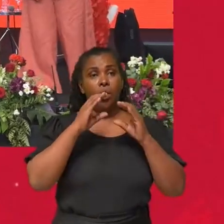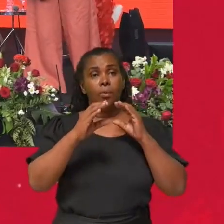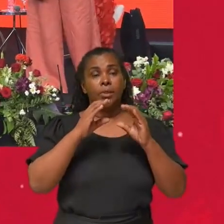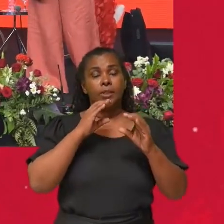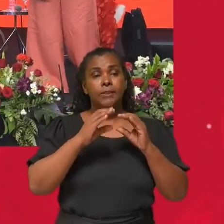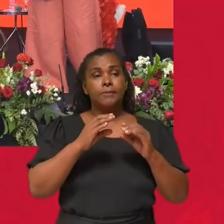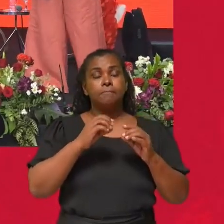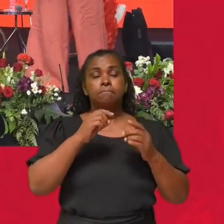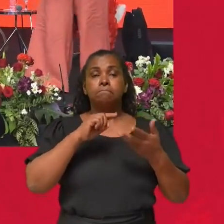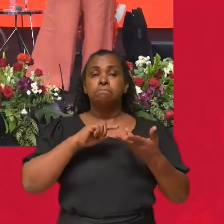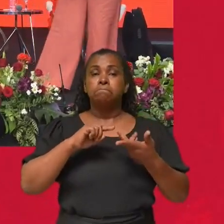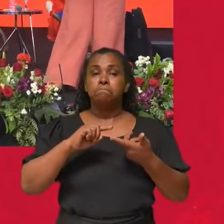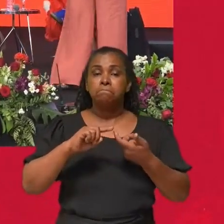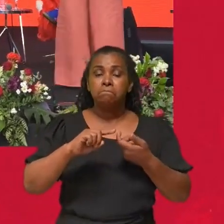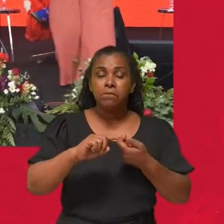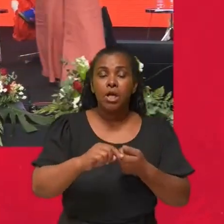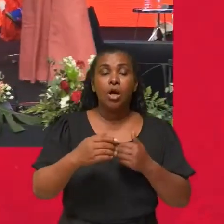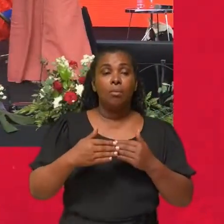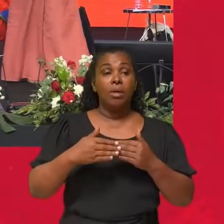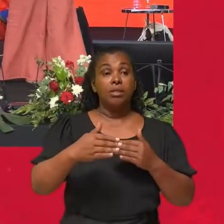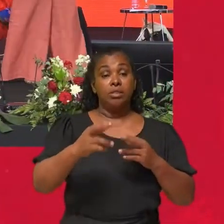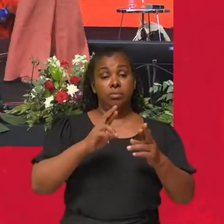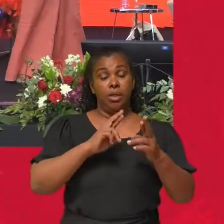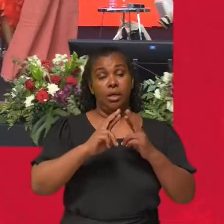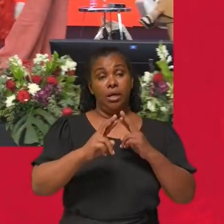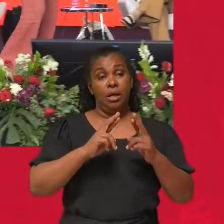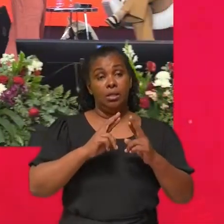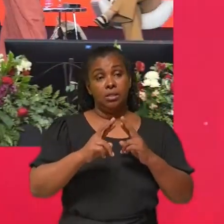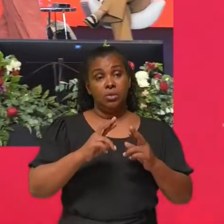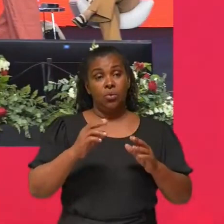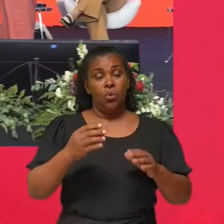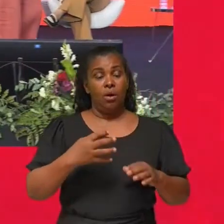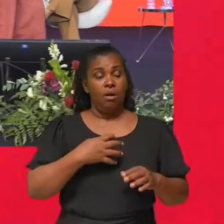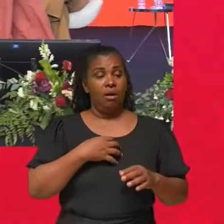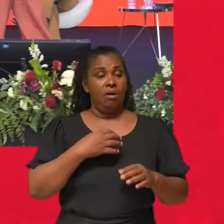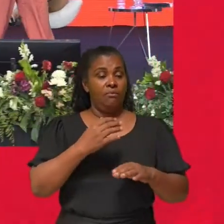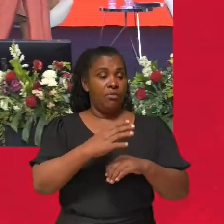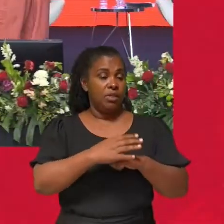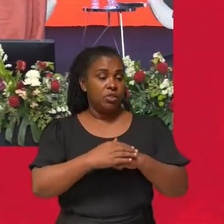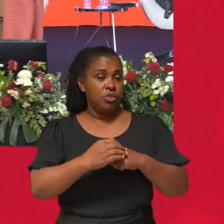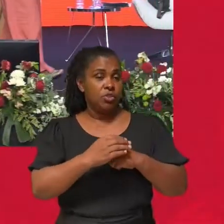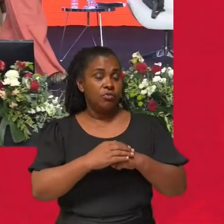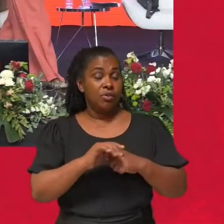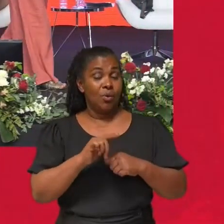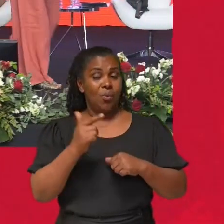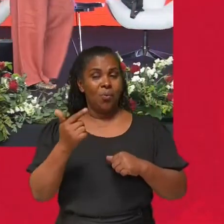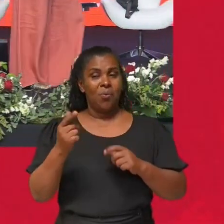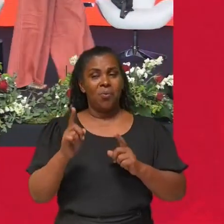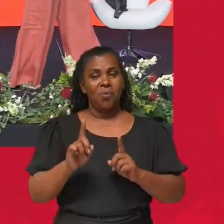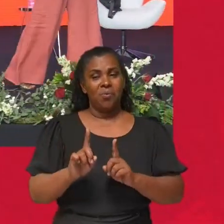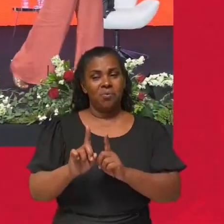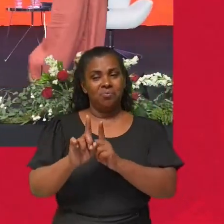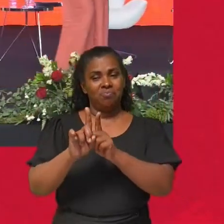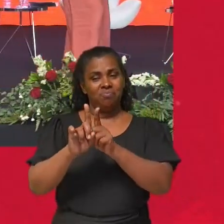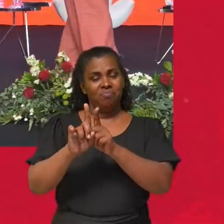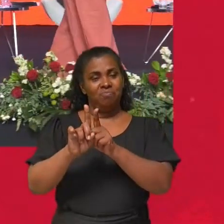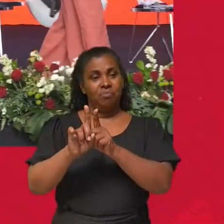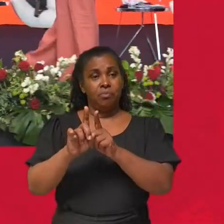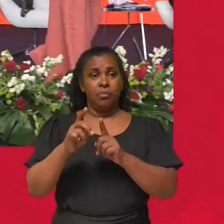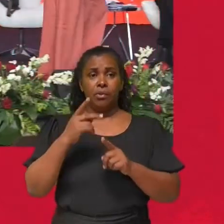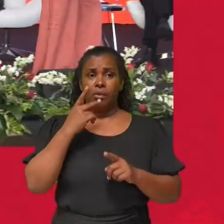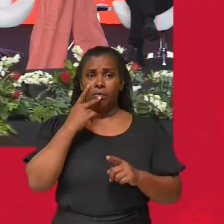minha relação afetiva com o outro. Não vou falar, eu tenho que ter consistência,